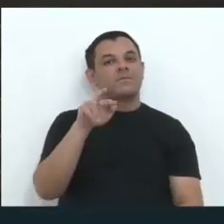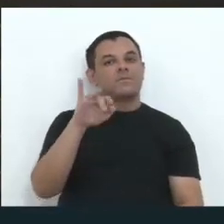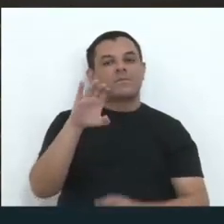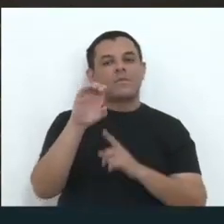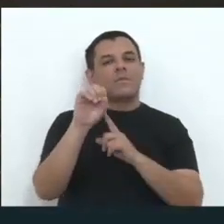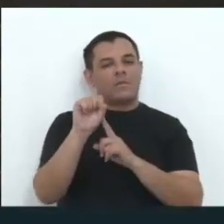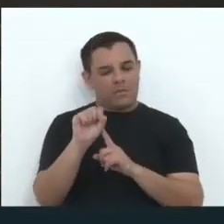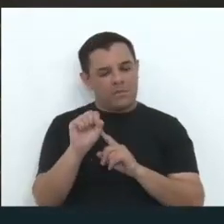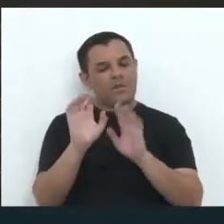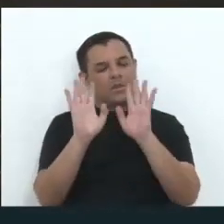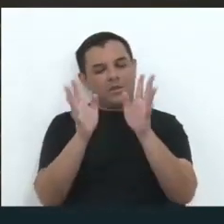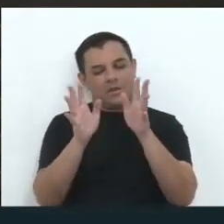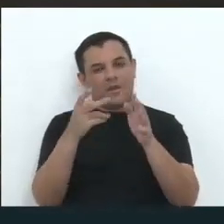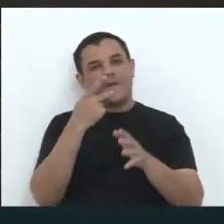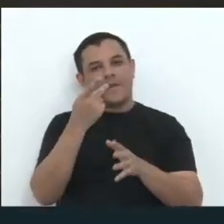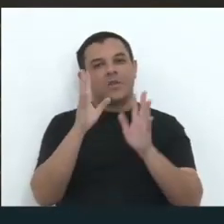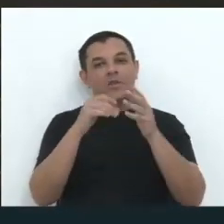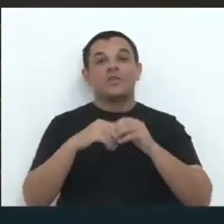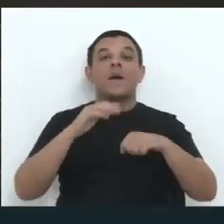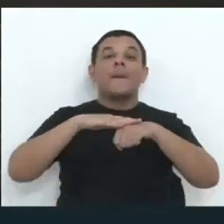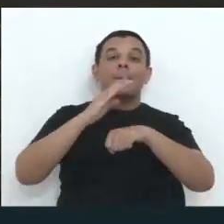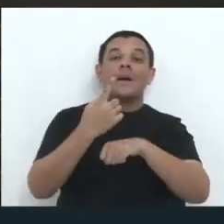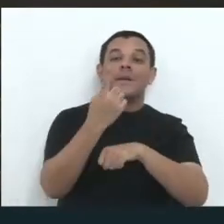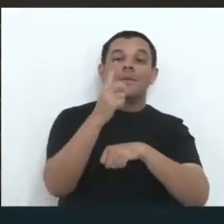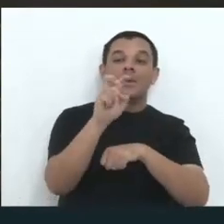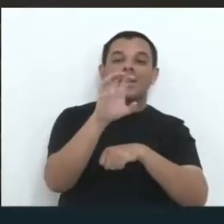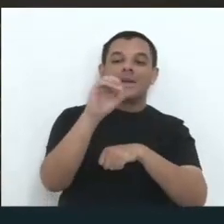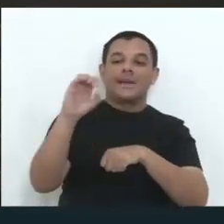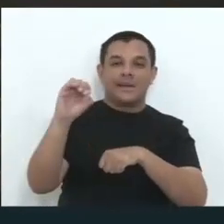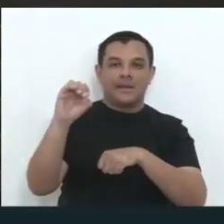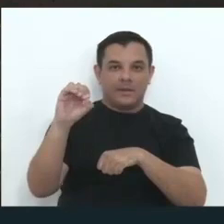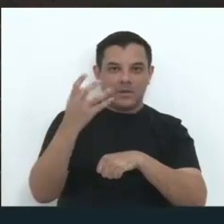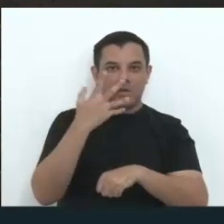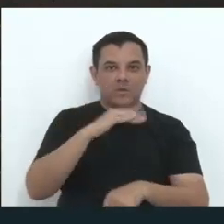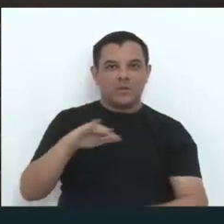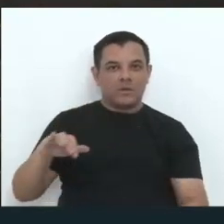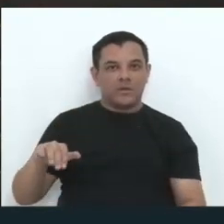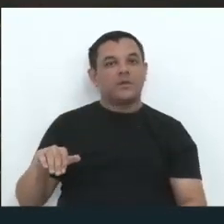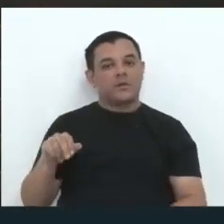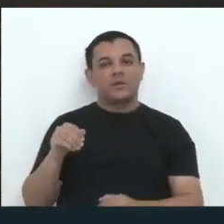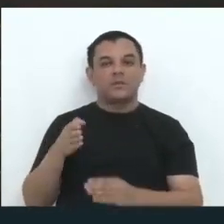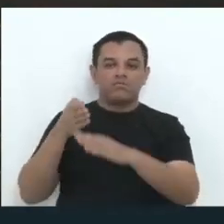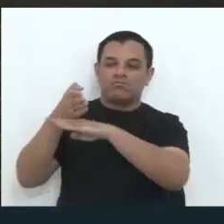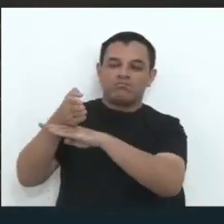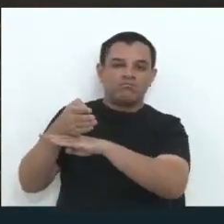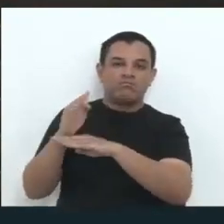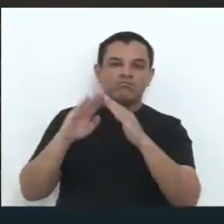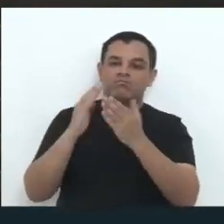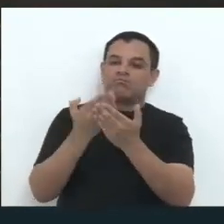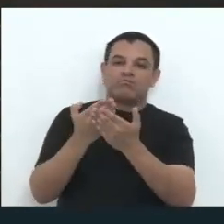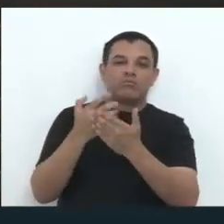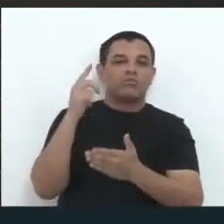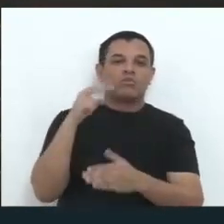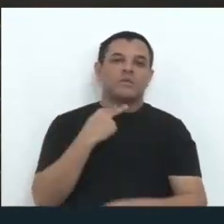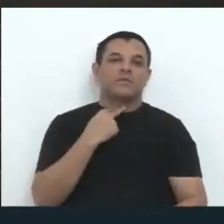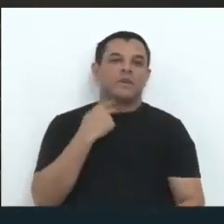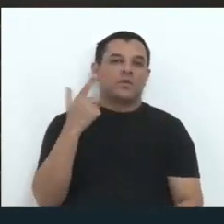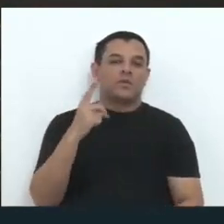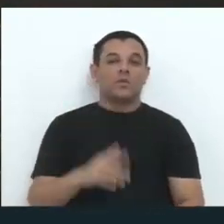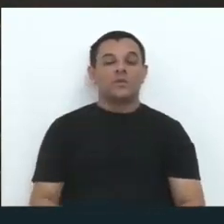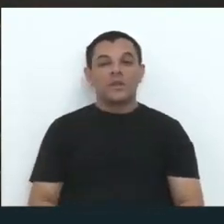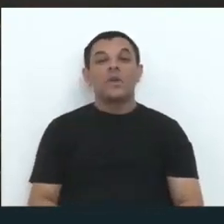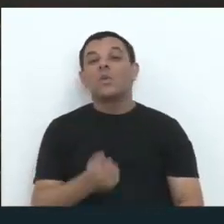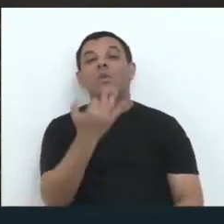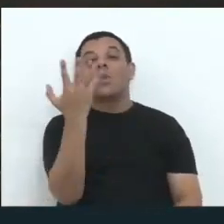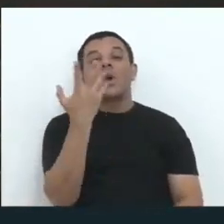aqui. São mais de 1.500 crianças fora da escola. Quantas crianças na idade de creche estão